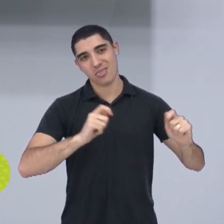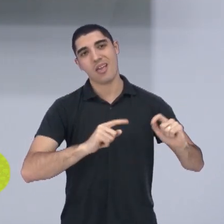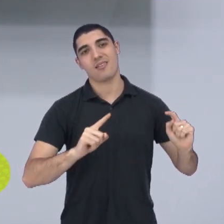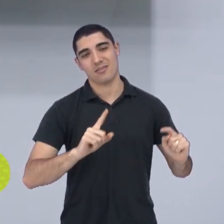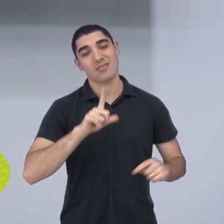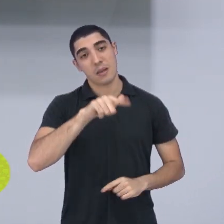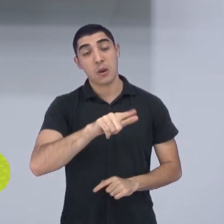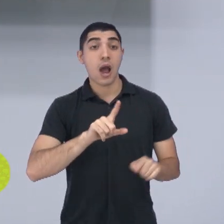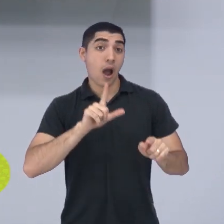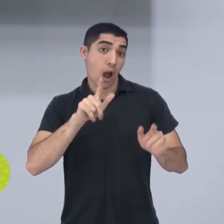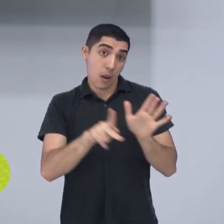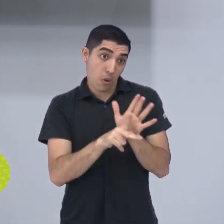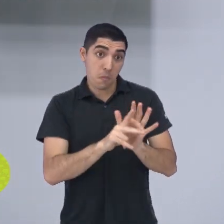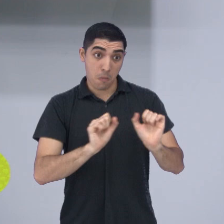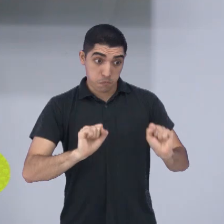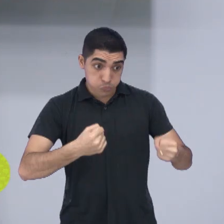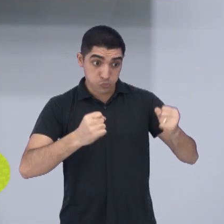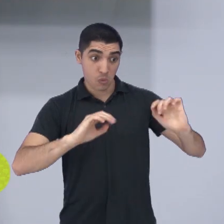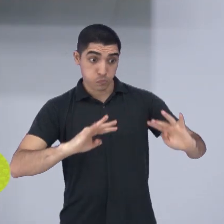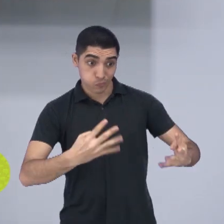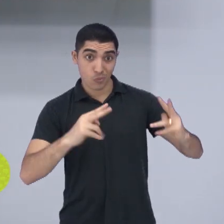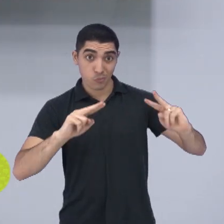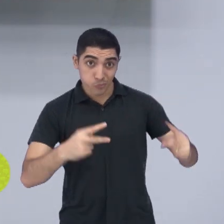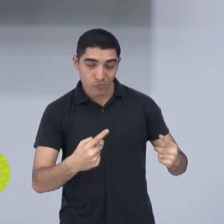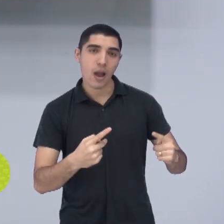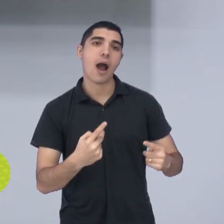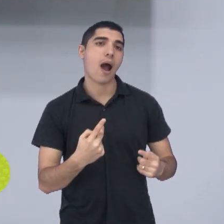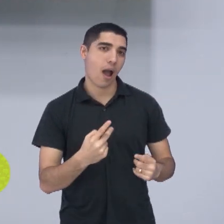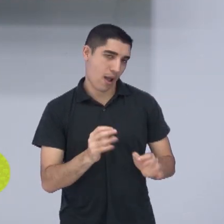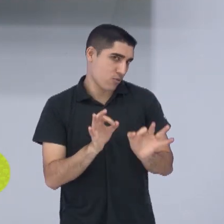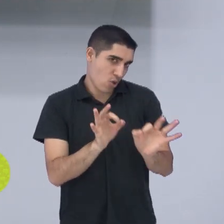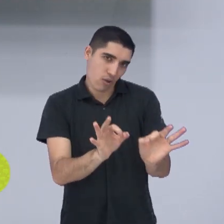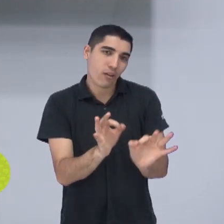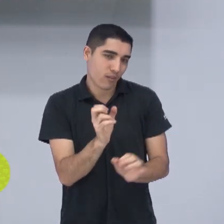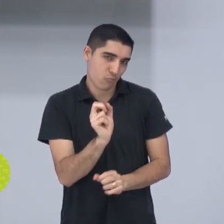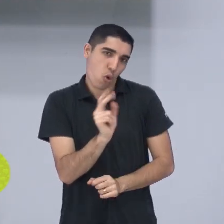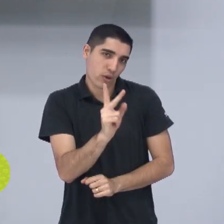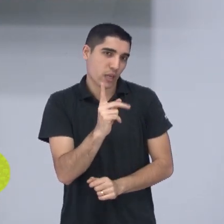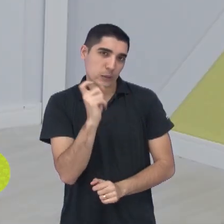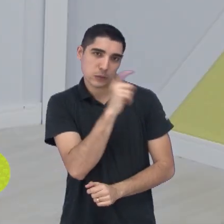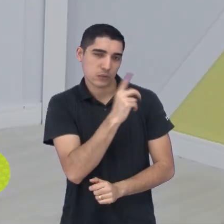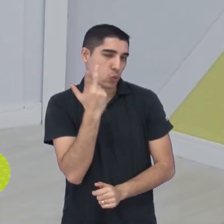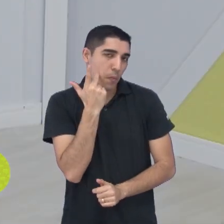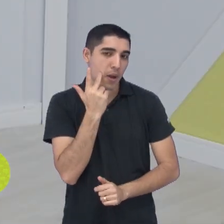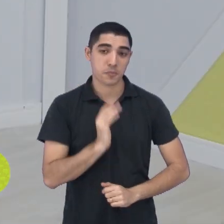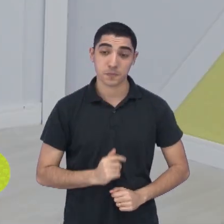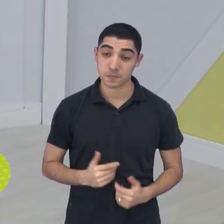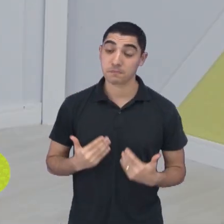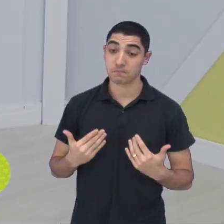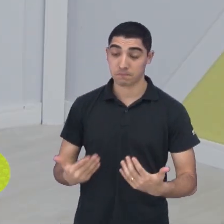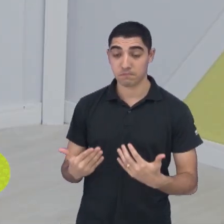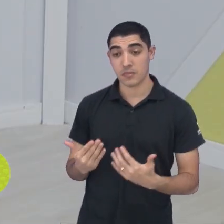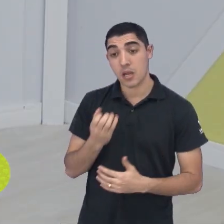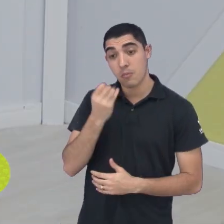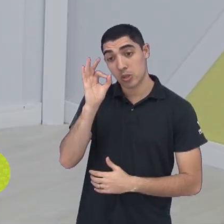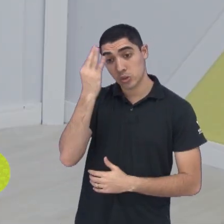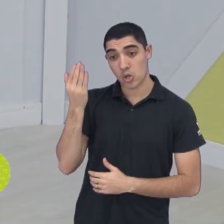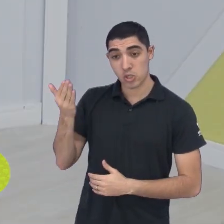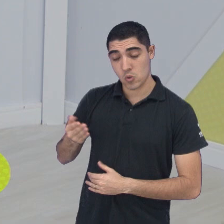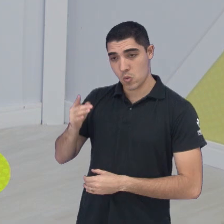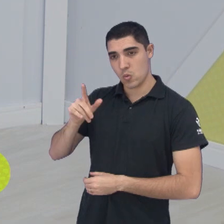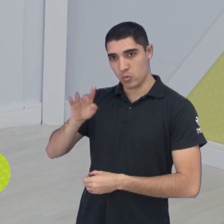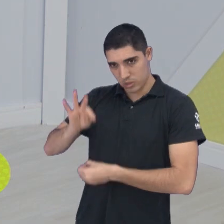quarta, semifinal, se passar, aí pode enfrentar os outros, porque daí não tem como escapar. Pois é, sucesso aí para o Gabriel Pichu, todo o